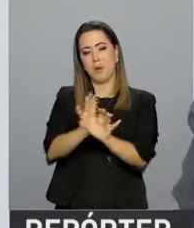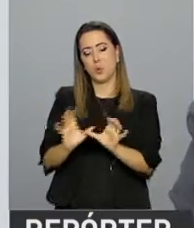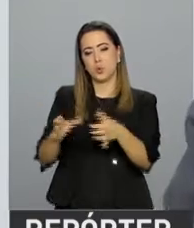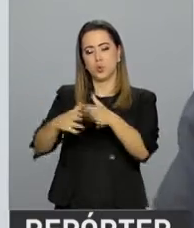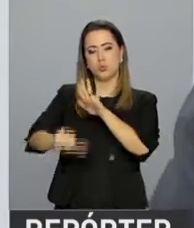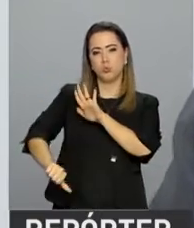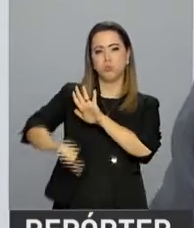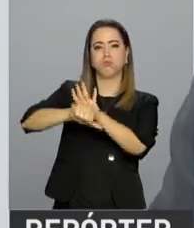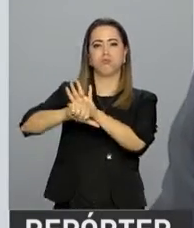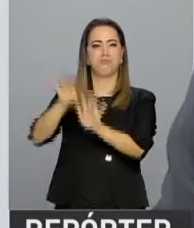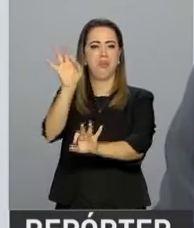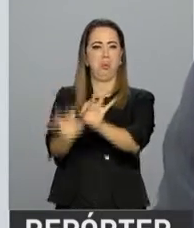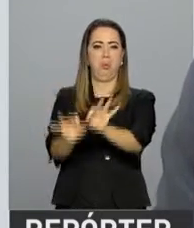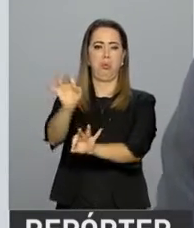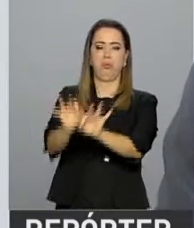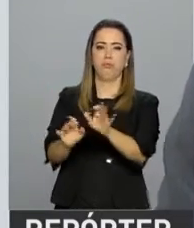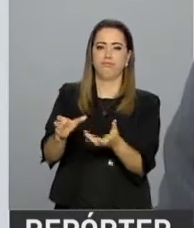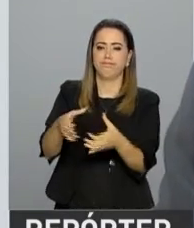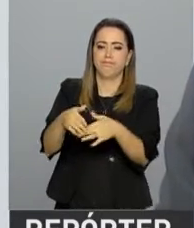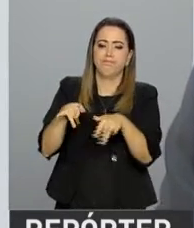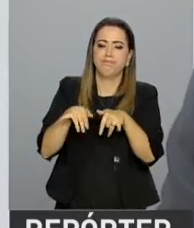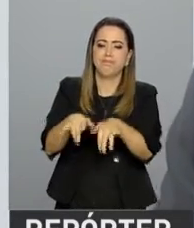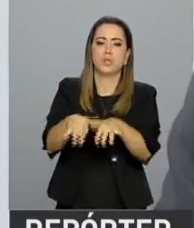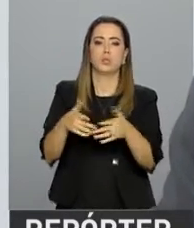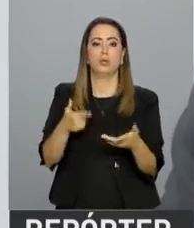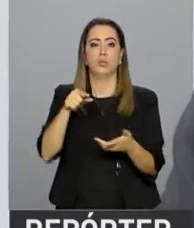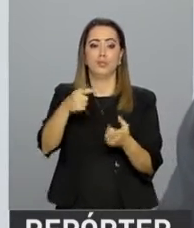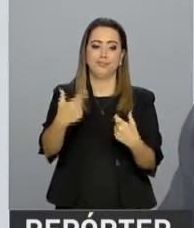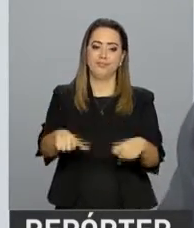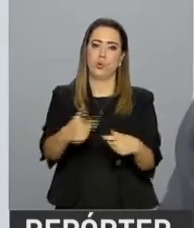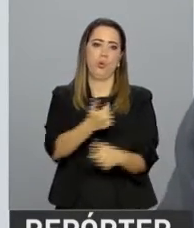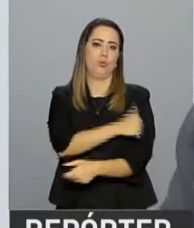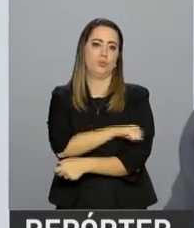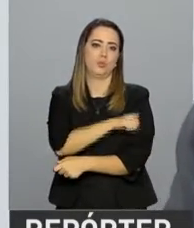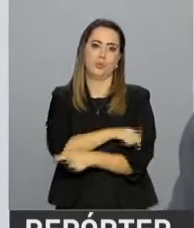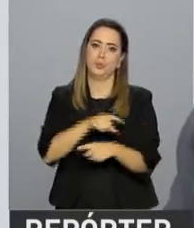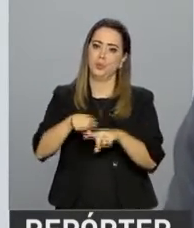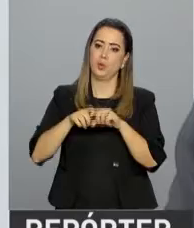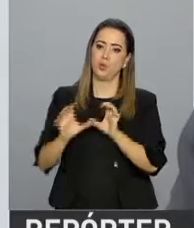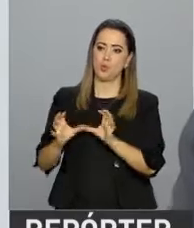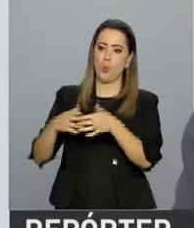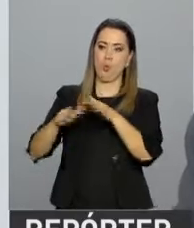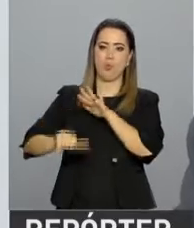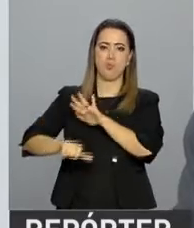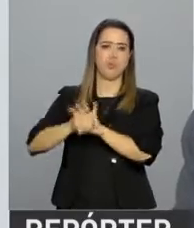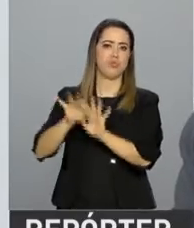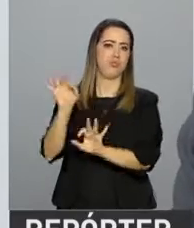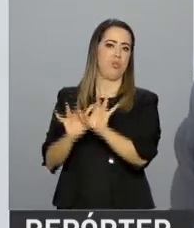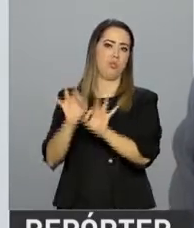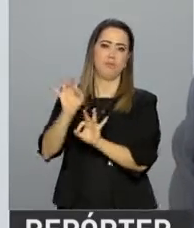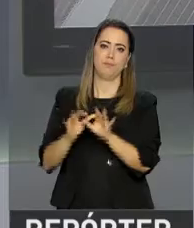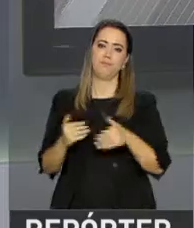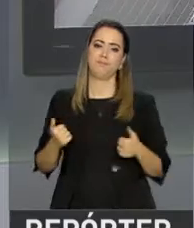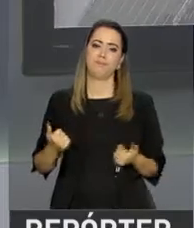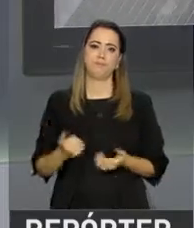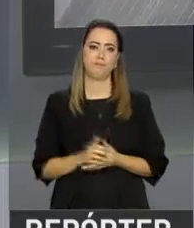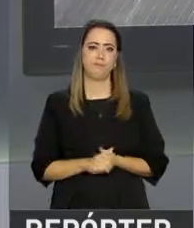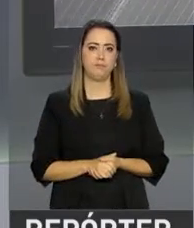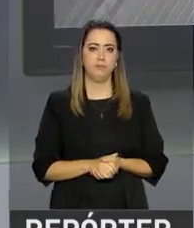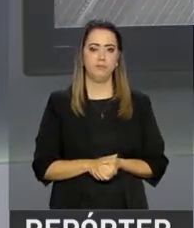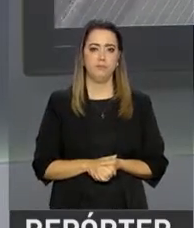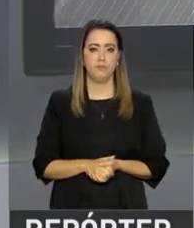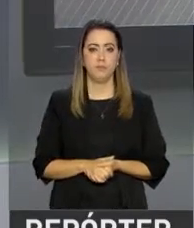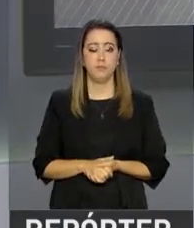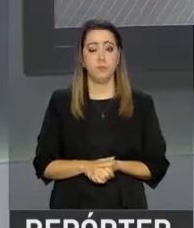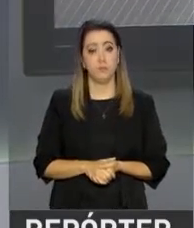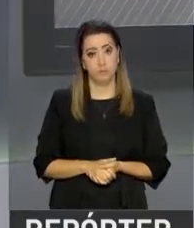banditismo desenfreado que se instalou naquela cidade por força das organizações criminosas.